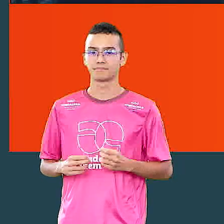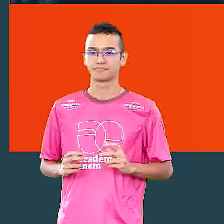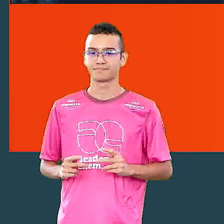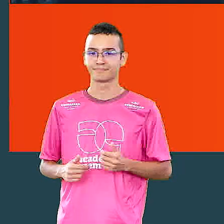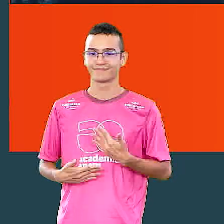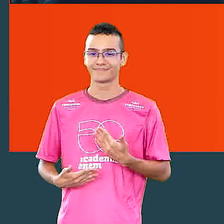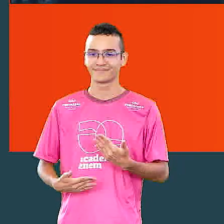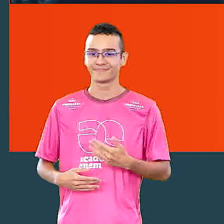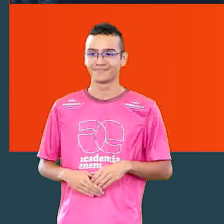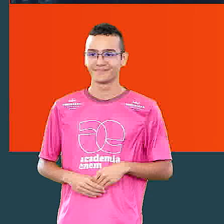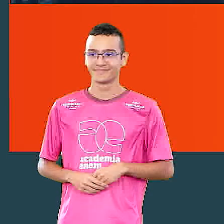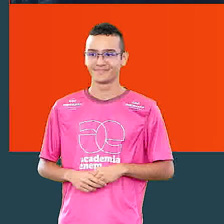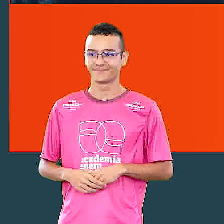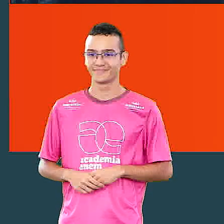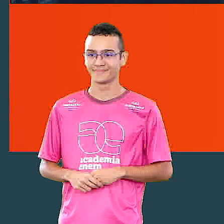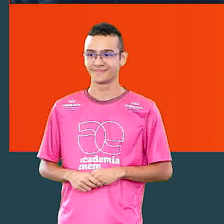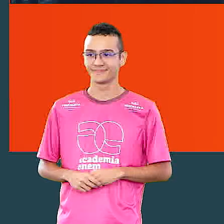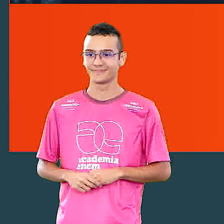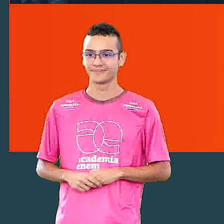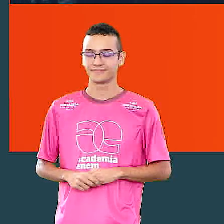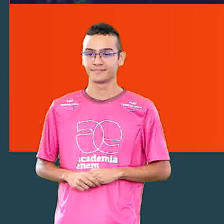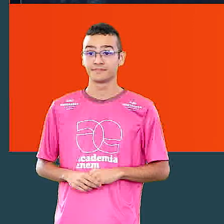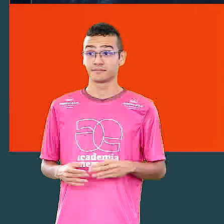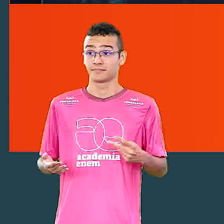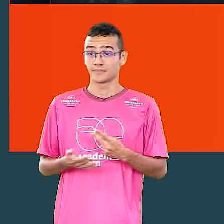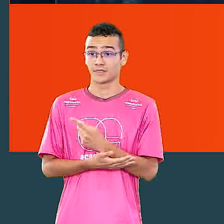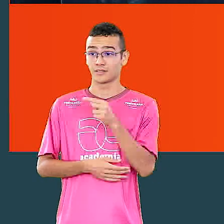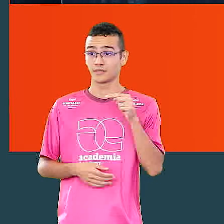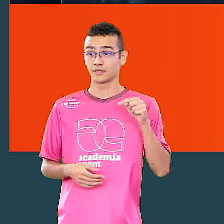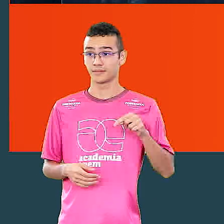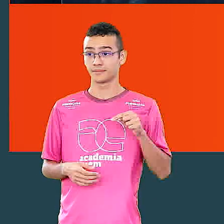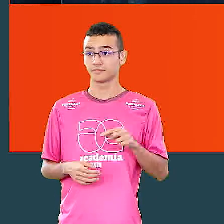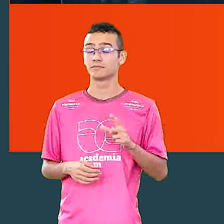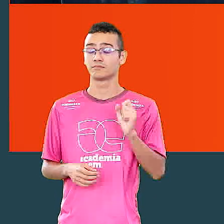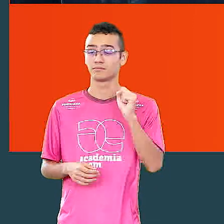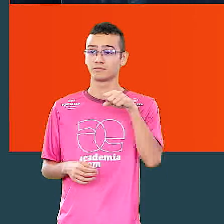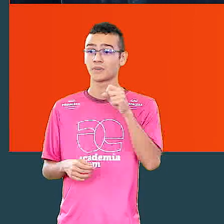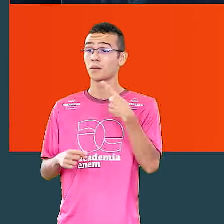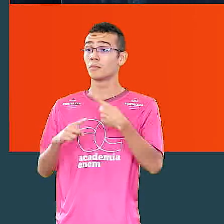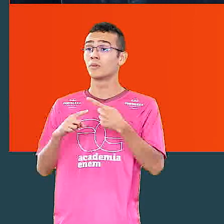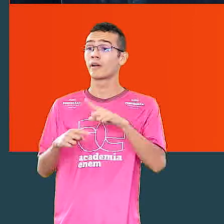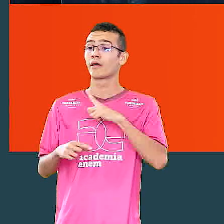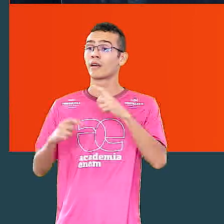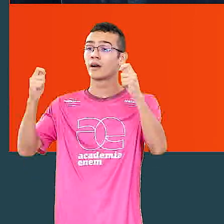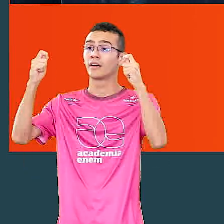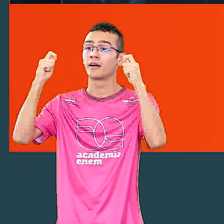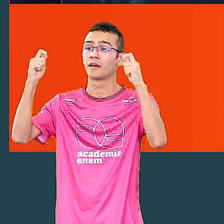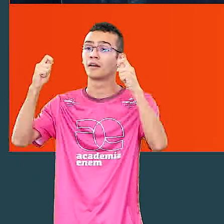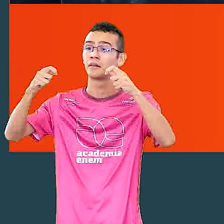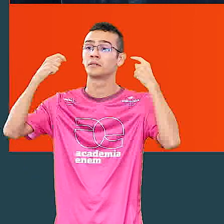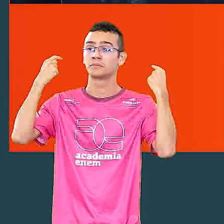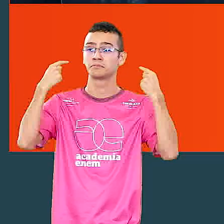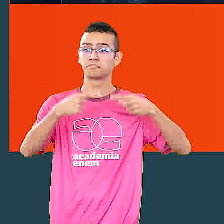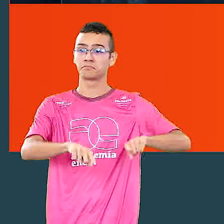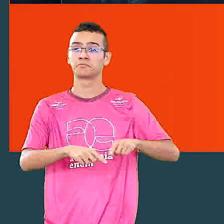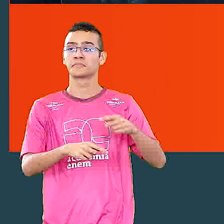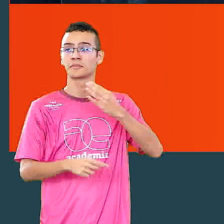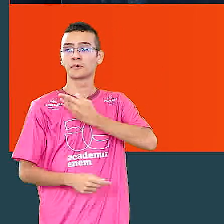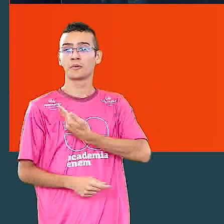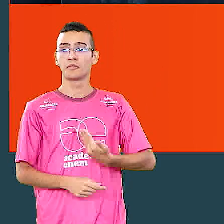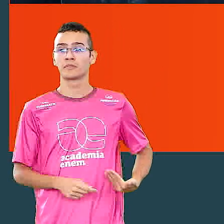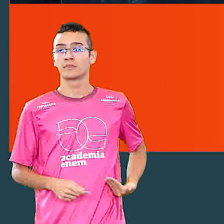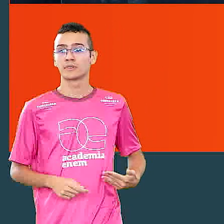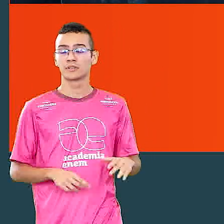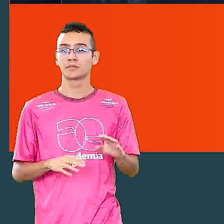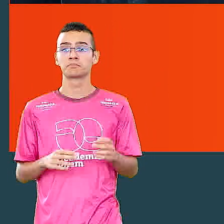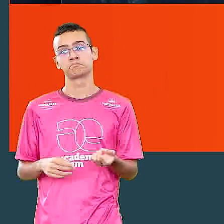preso. Acontece isso? Sim. Porque você fez protesto político contra o governo, vai ficar preso até acabar o AI-5. Vai ficar preso, ó,